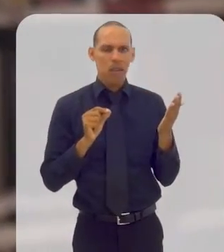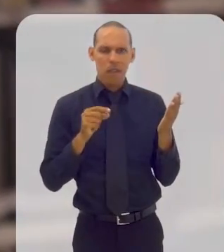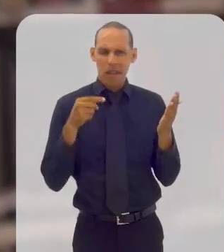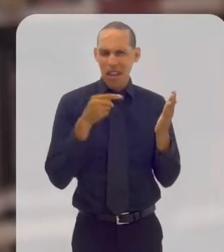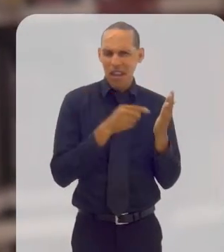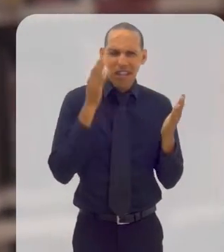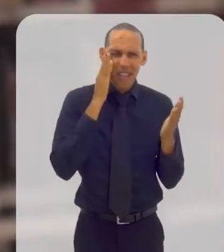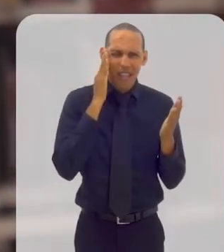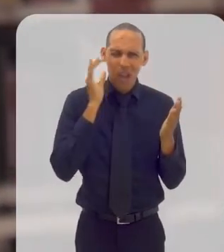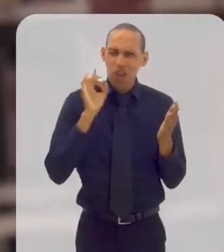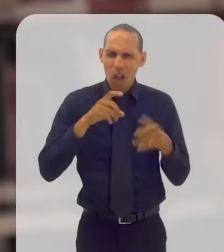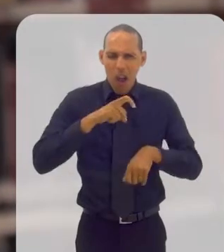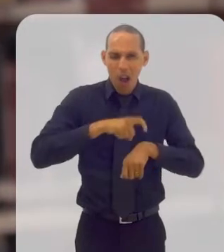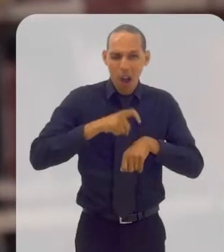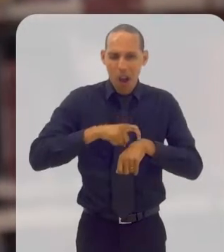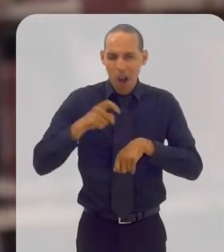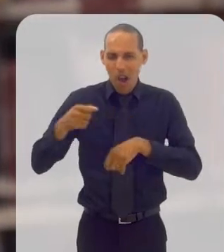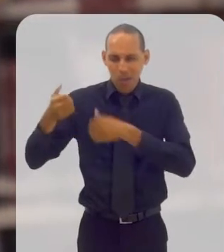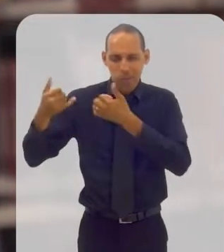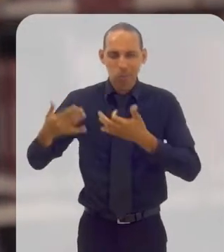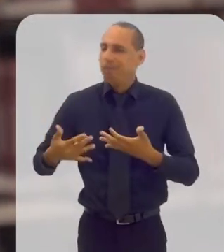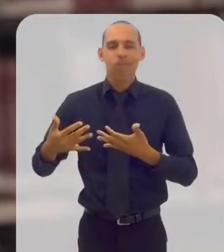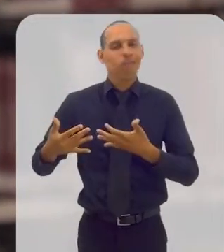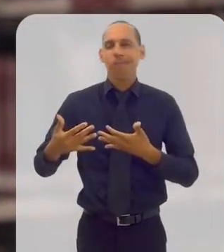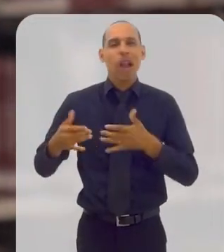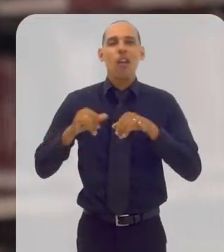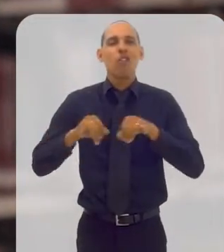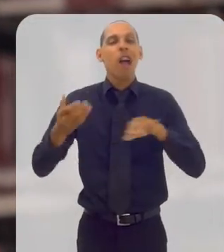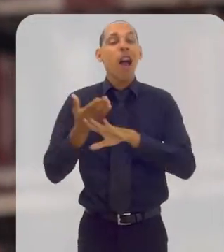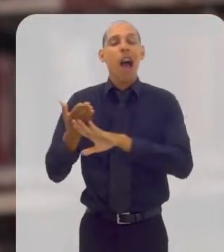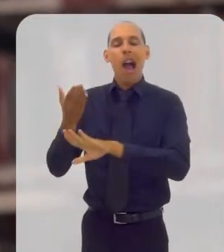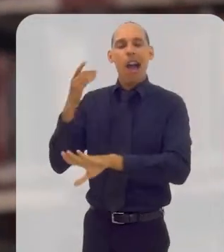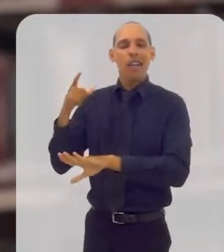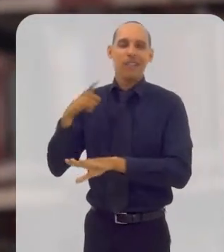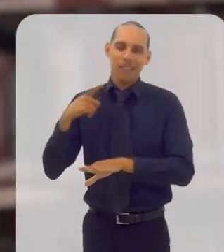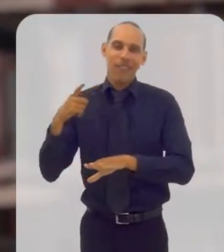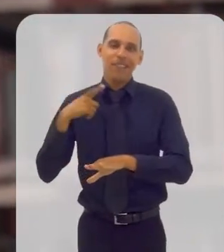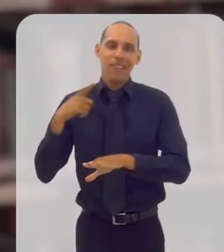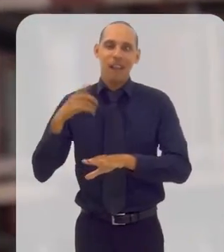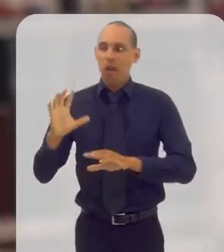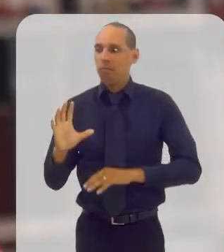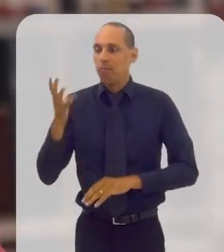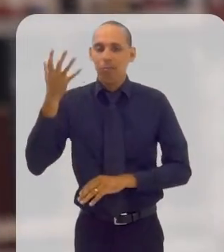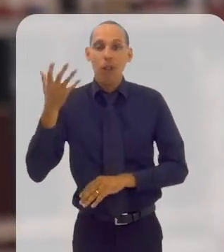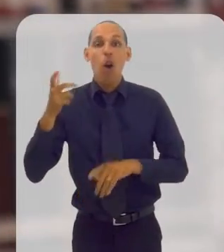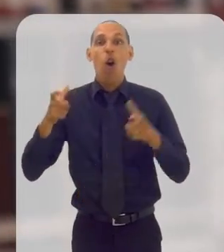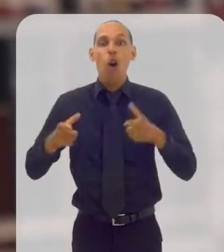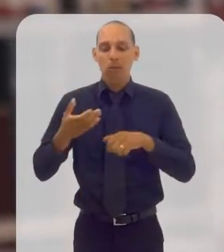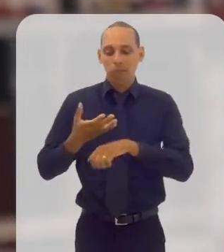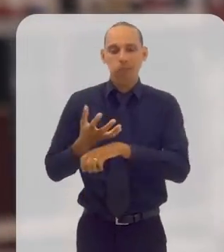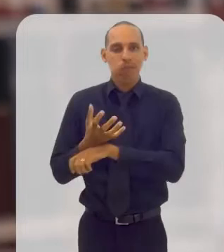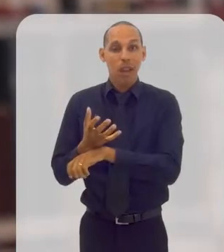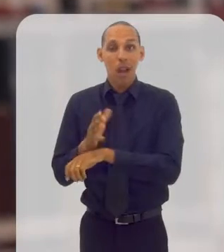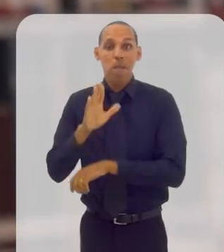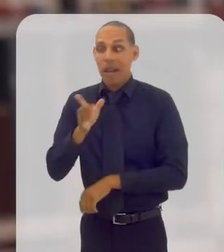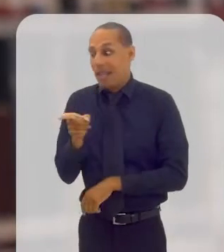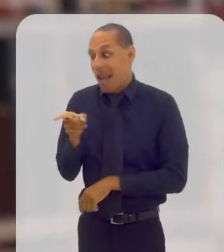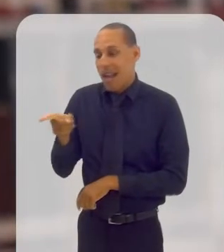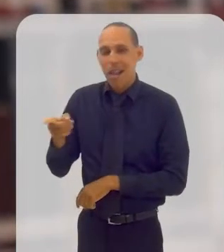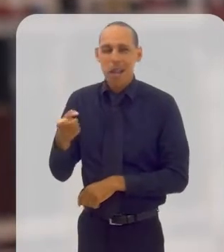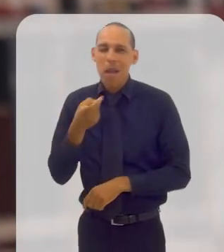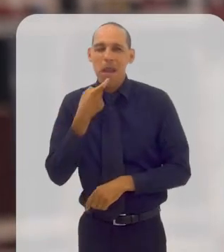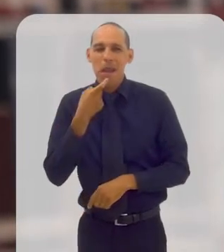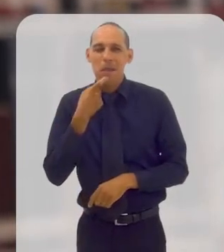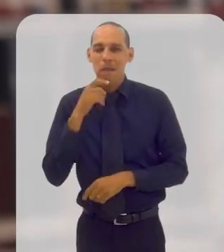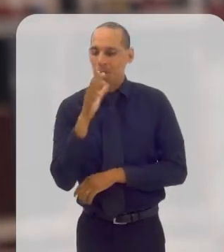tomado ciência disso naquele momento, pois as notícias da Revolução do Porto já tinham chegado por aqui. Foi ali, perto da moita, acompanhado